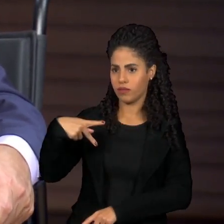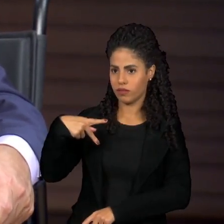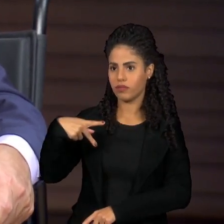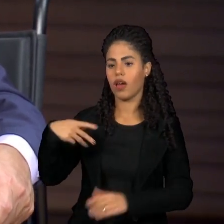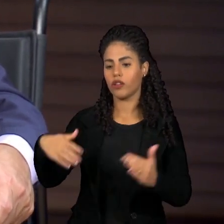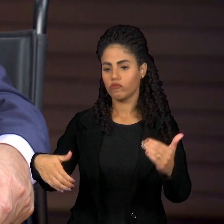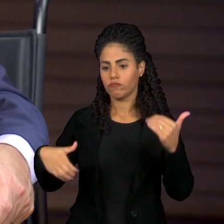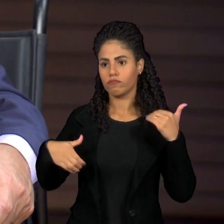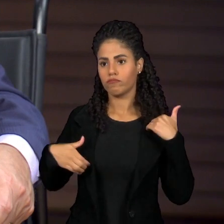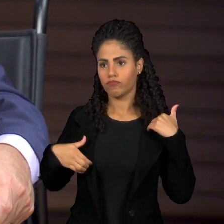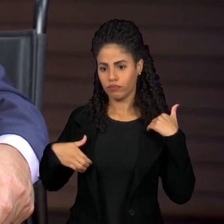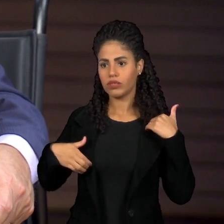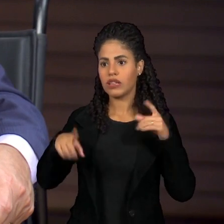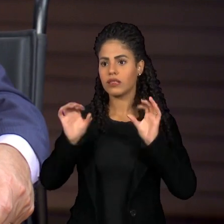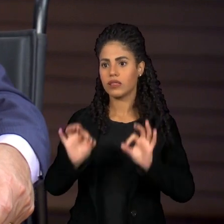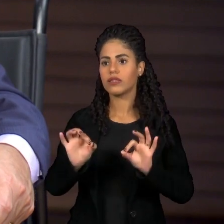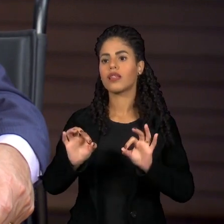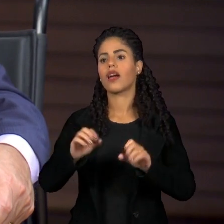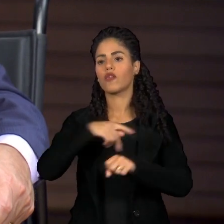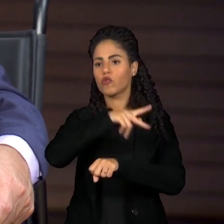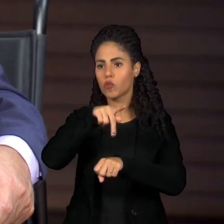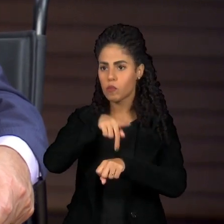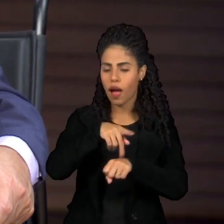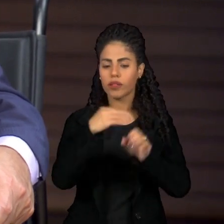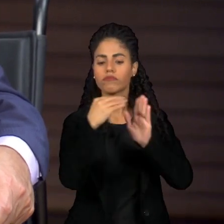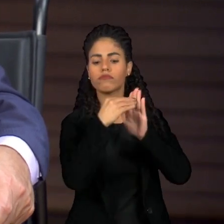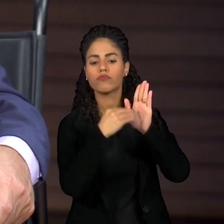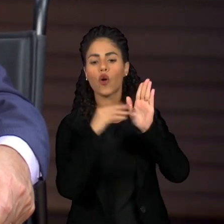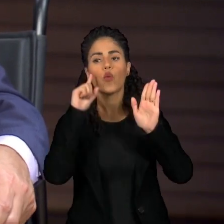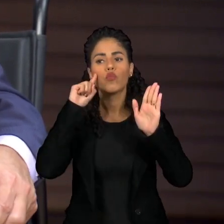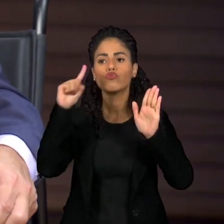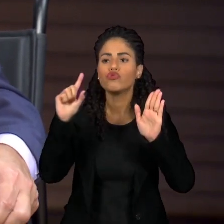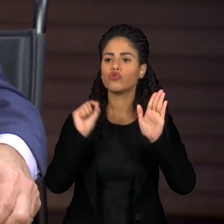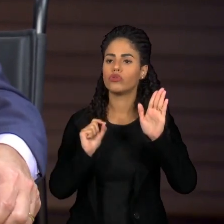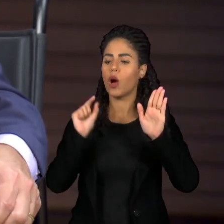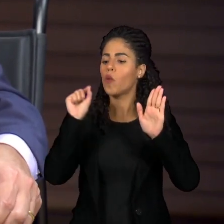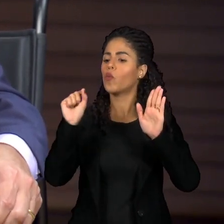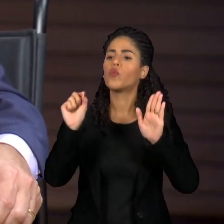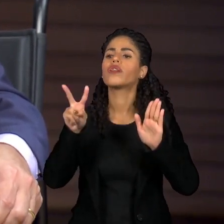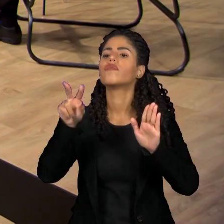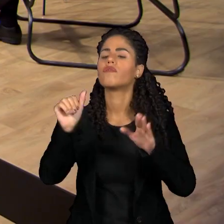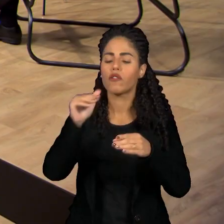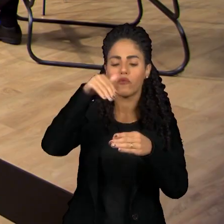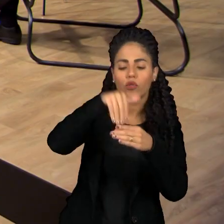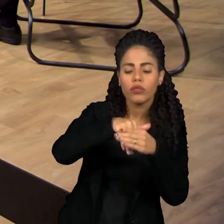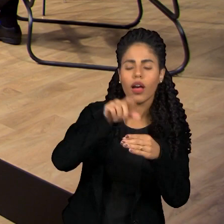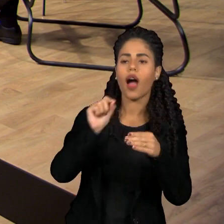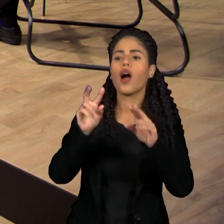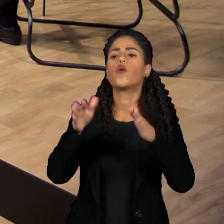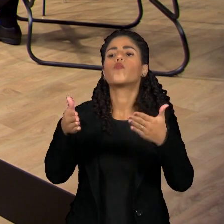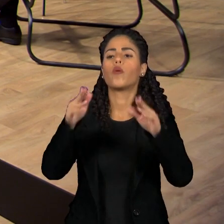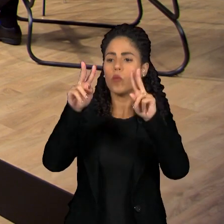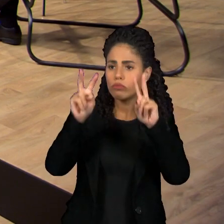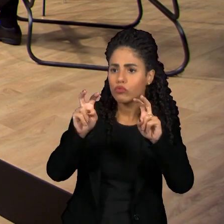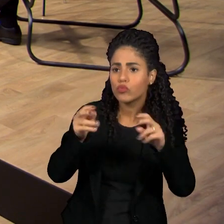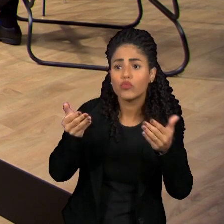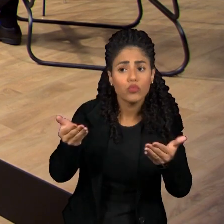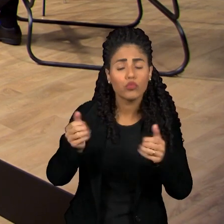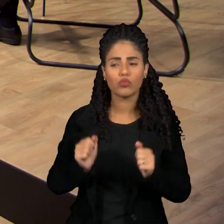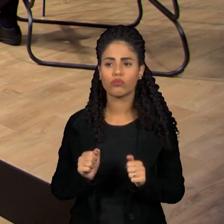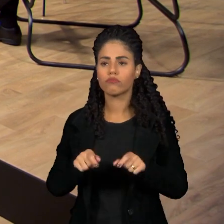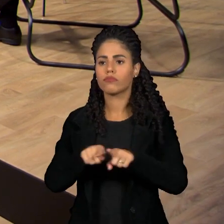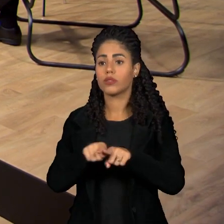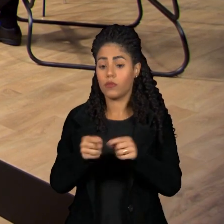em relação à definição da agenda, né, o que vai ser votado, quando vai ser votado, muito forte.